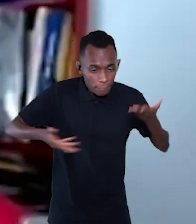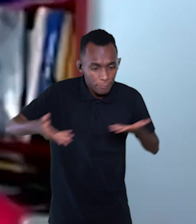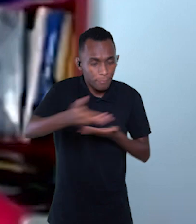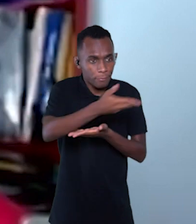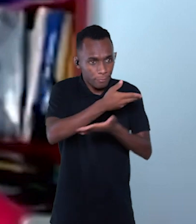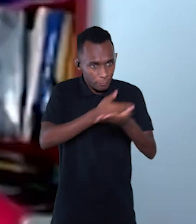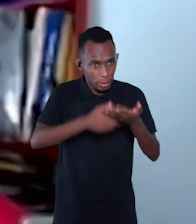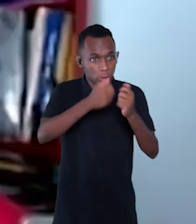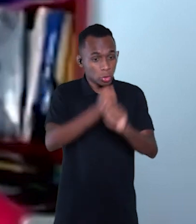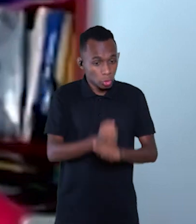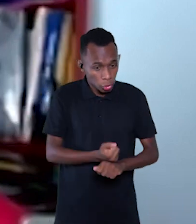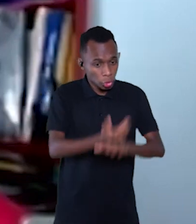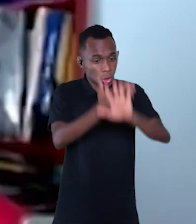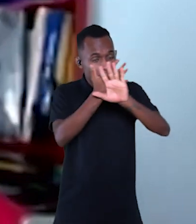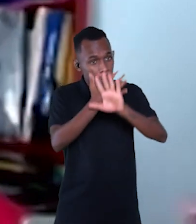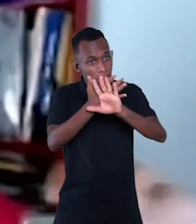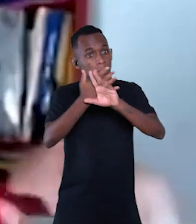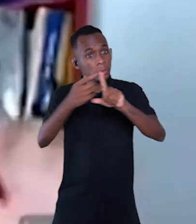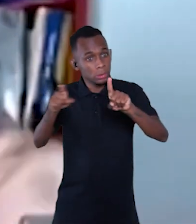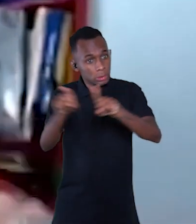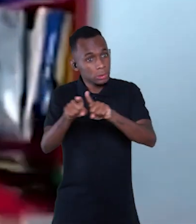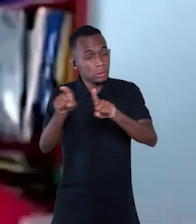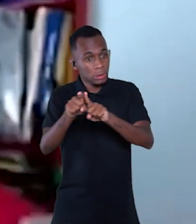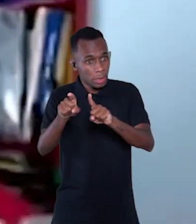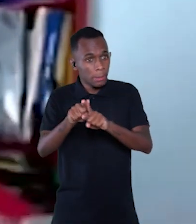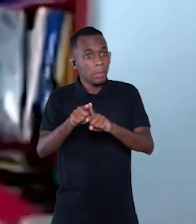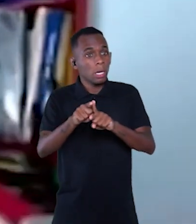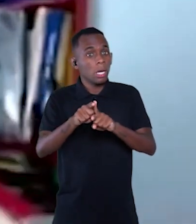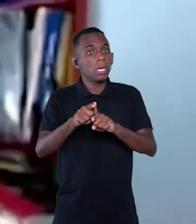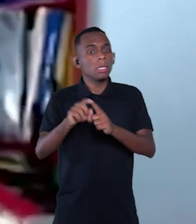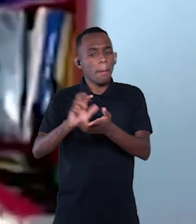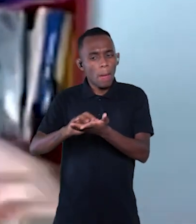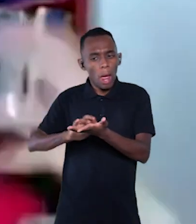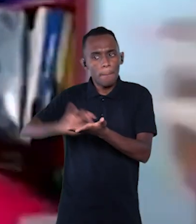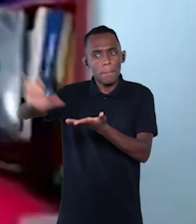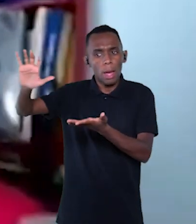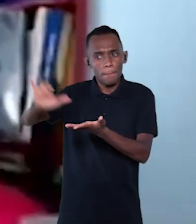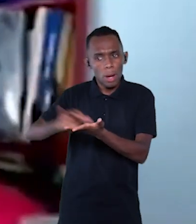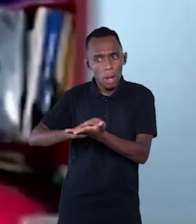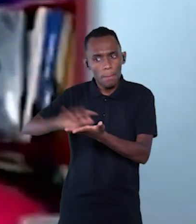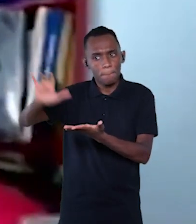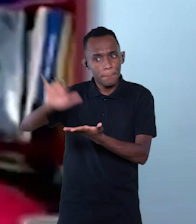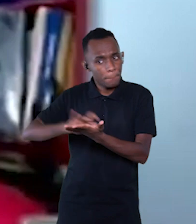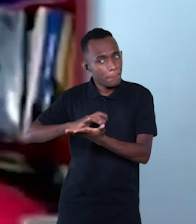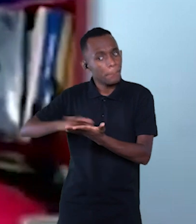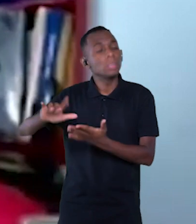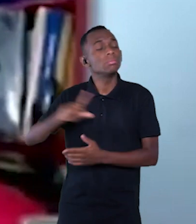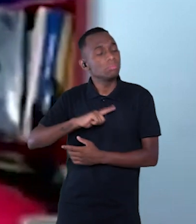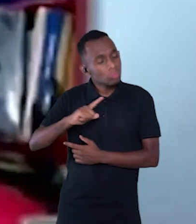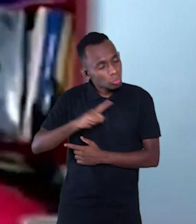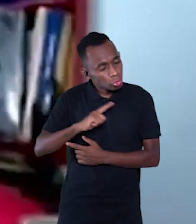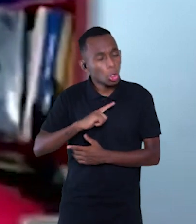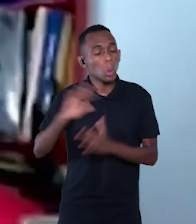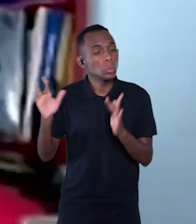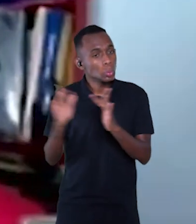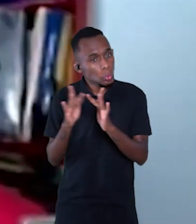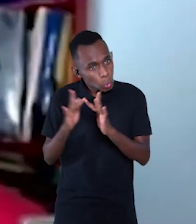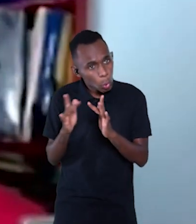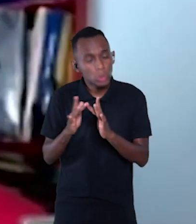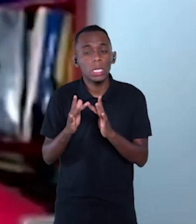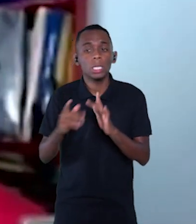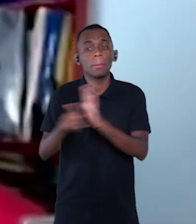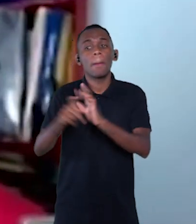tem tanto isso a partir da videochamada, como a partir do registro por mensagens, né? Então, a gente faz esse contato